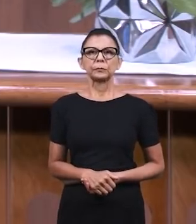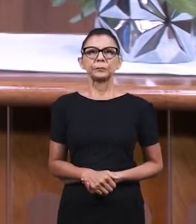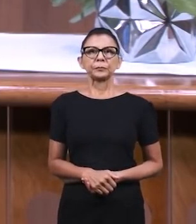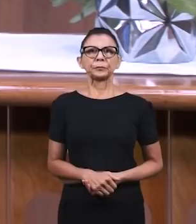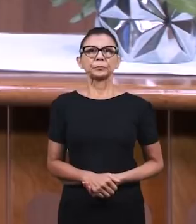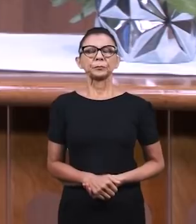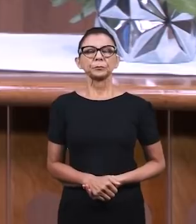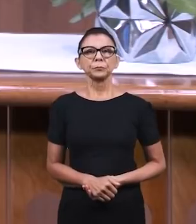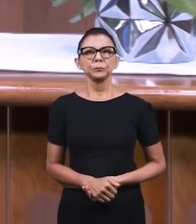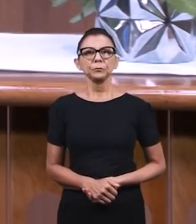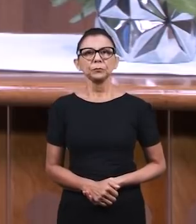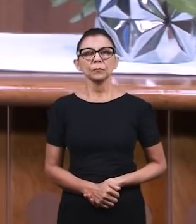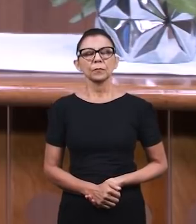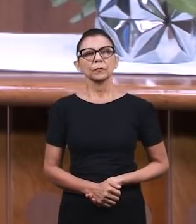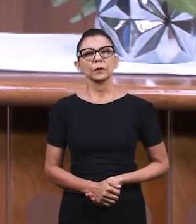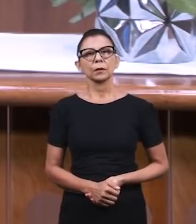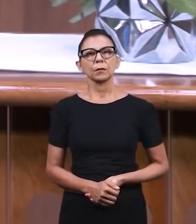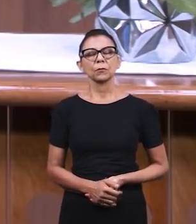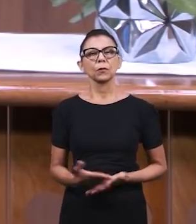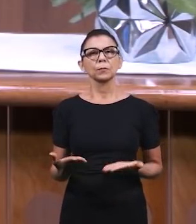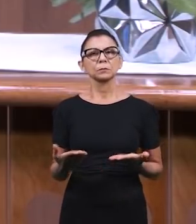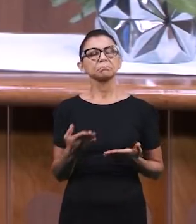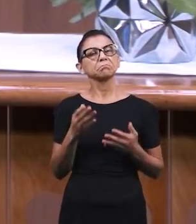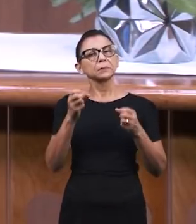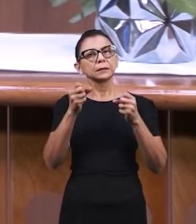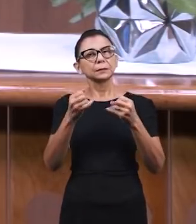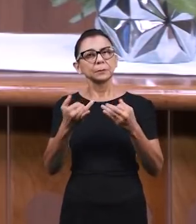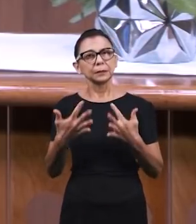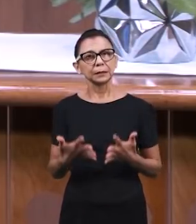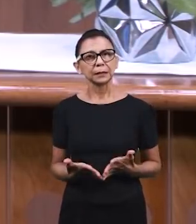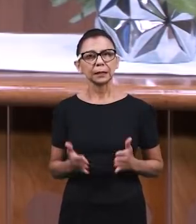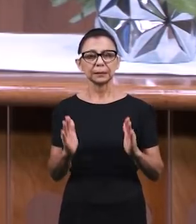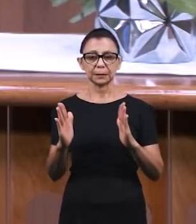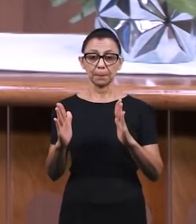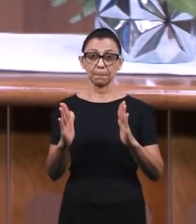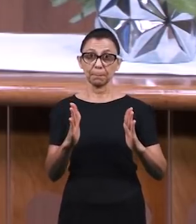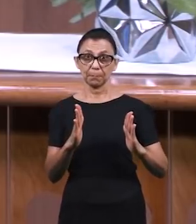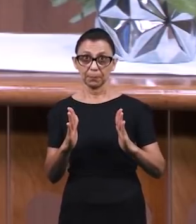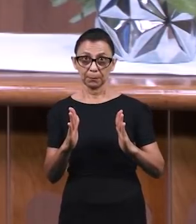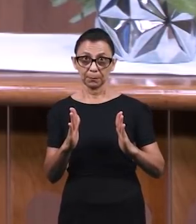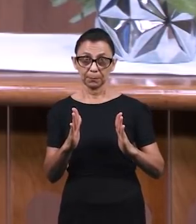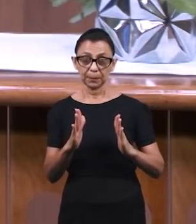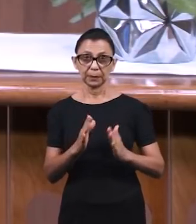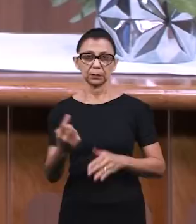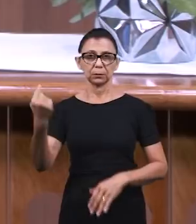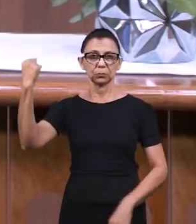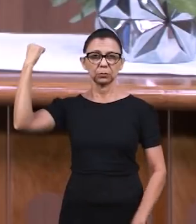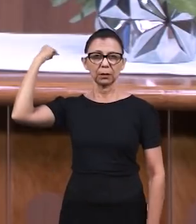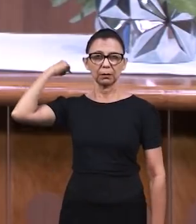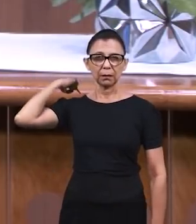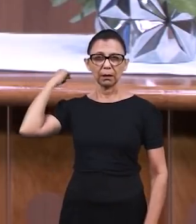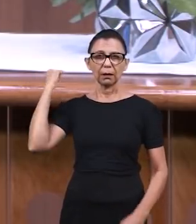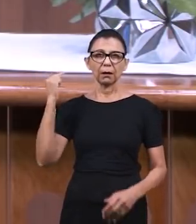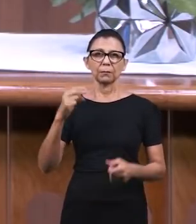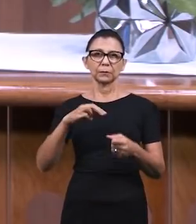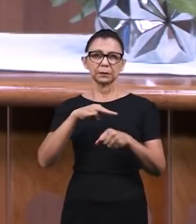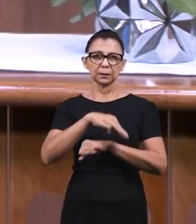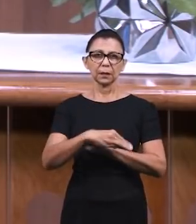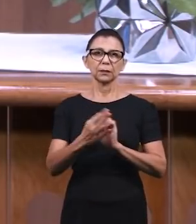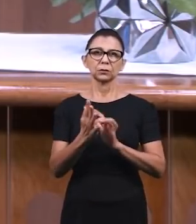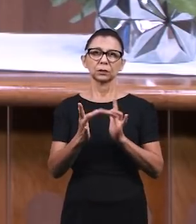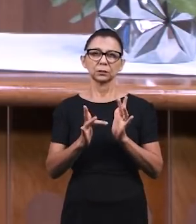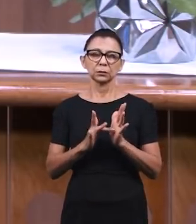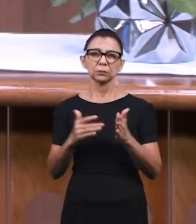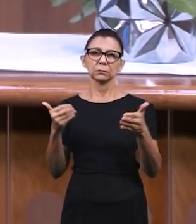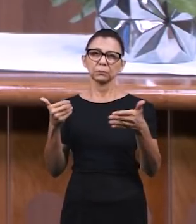falar sobre esse momento. O que é esse momento ali no final do